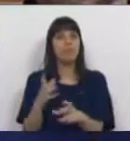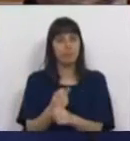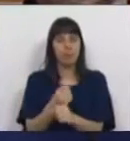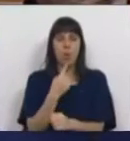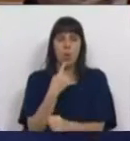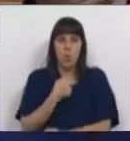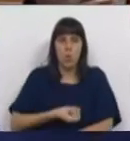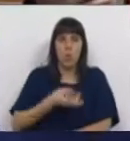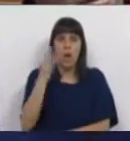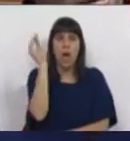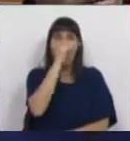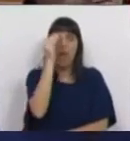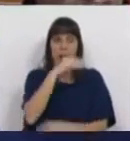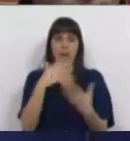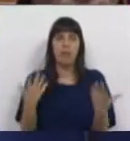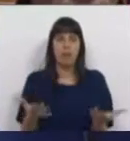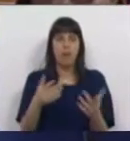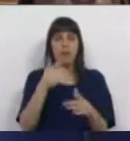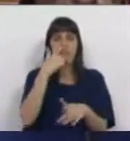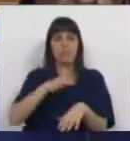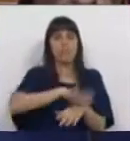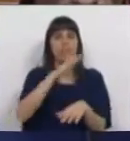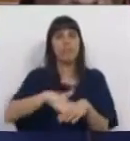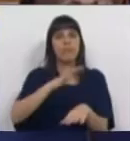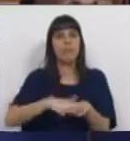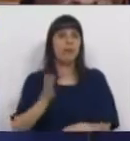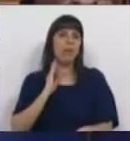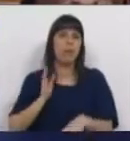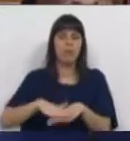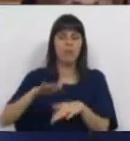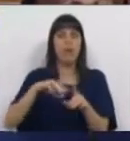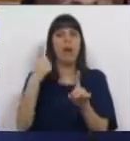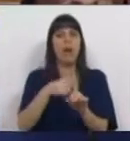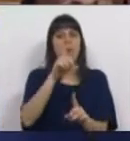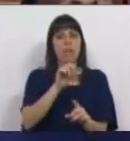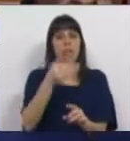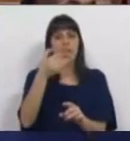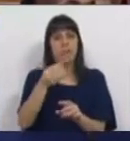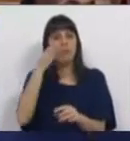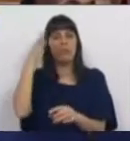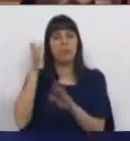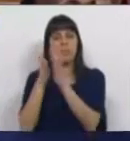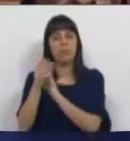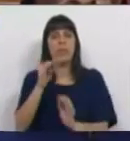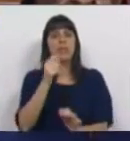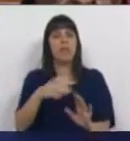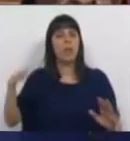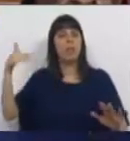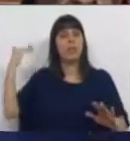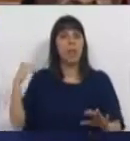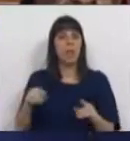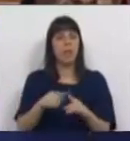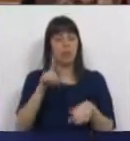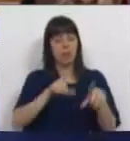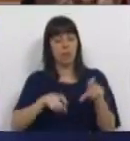número significativo de aldeias e para a imigração forçada nas décadas de 60 e 70 do século passado.